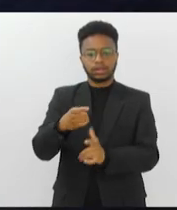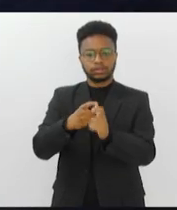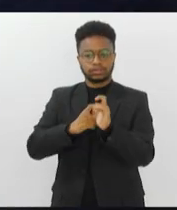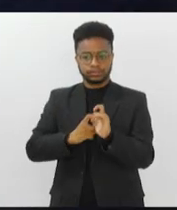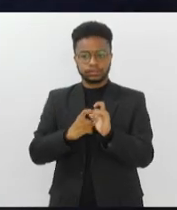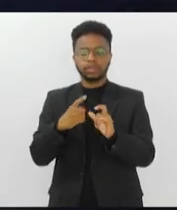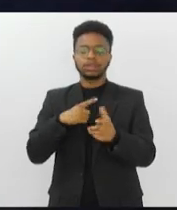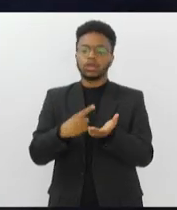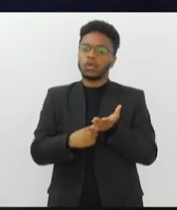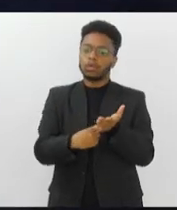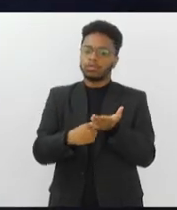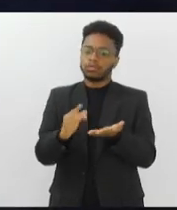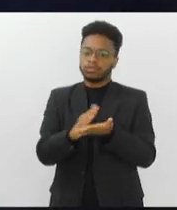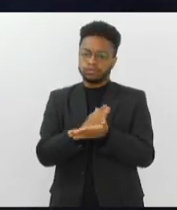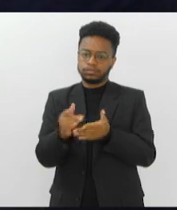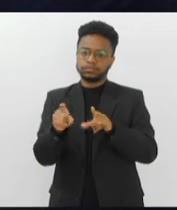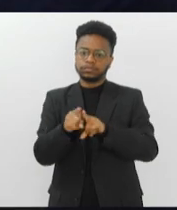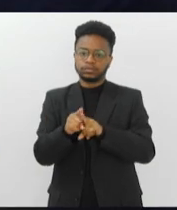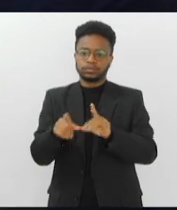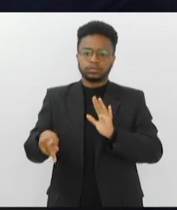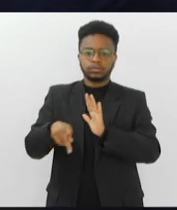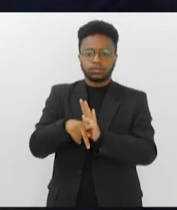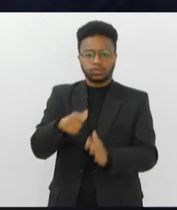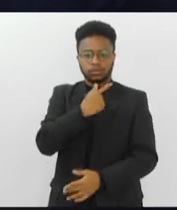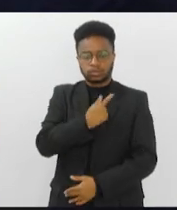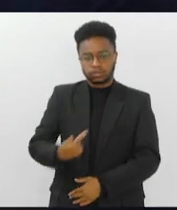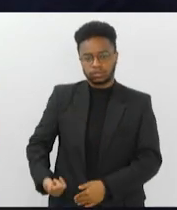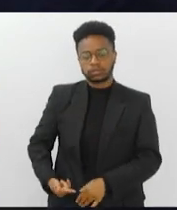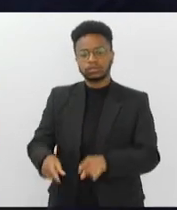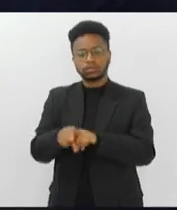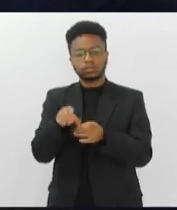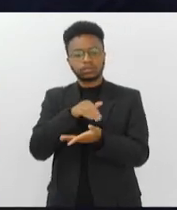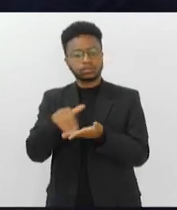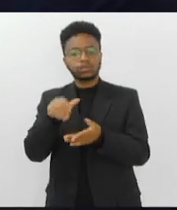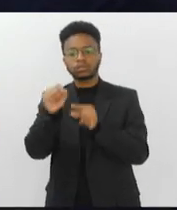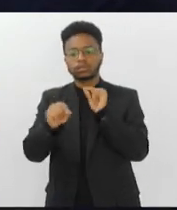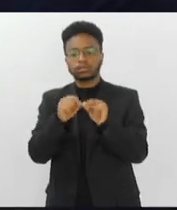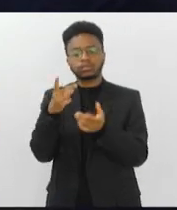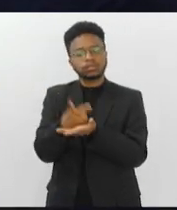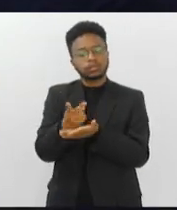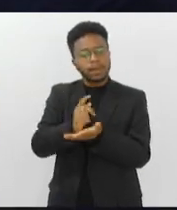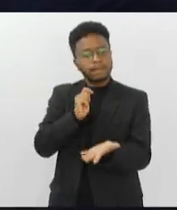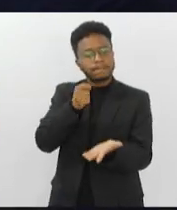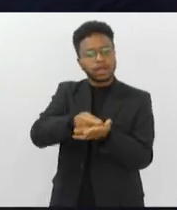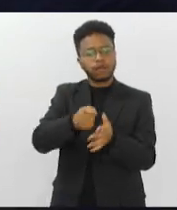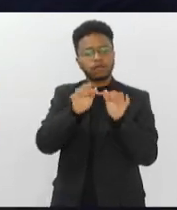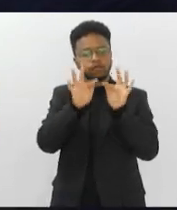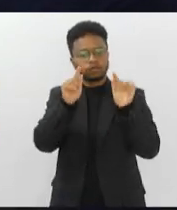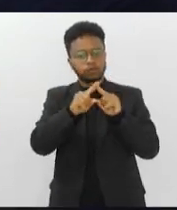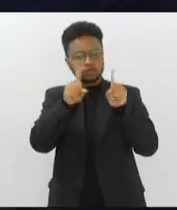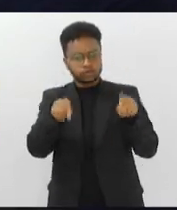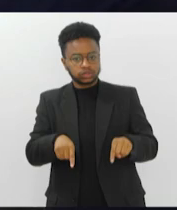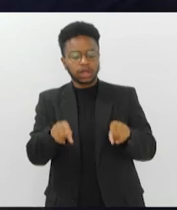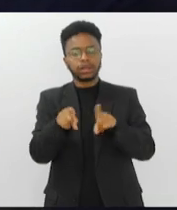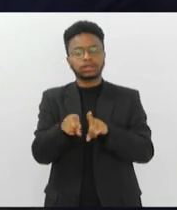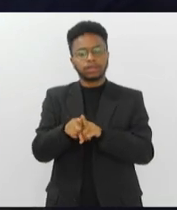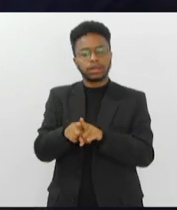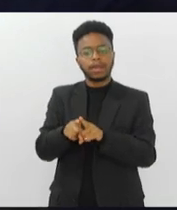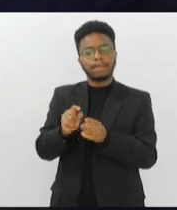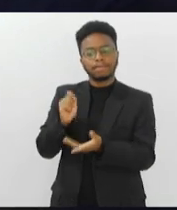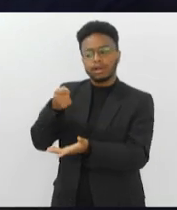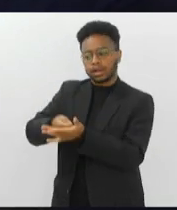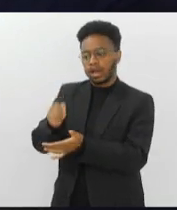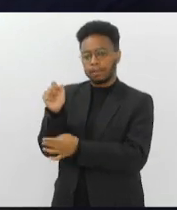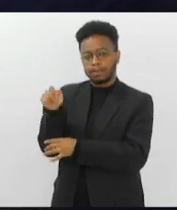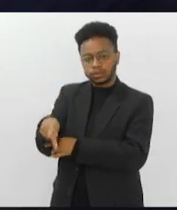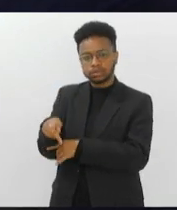Existem alguns compromissos, que são compromissos do governador, compromissos do secretário, que é sempre honrar com a folha de pessoal, honrar com aposentados, com os salários de aposentados,